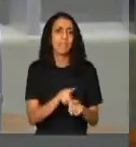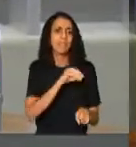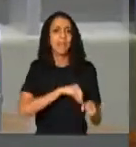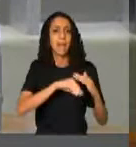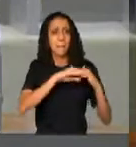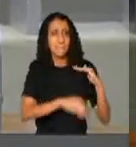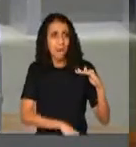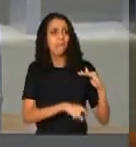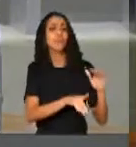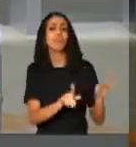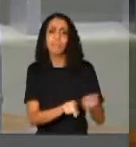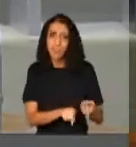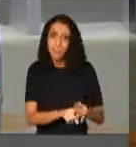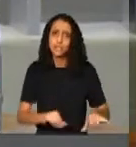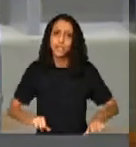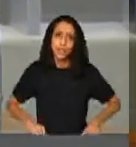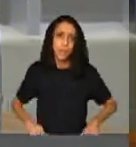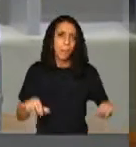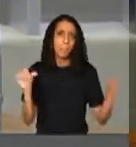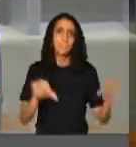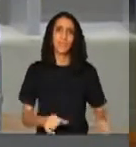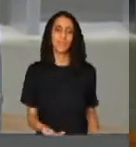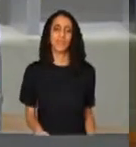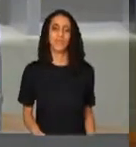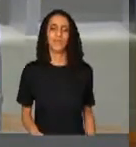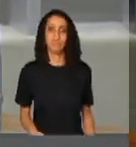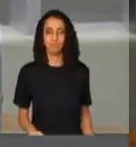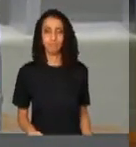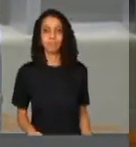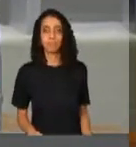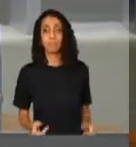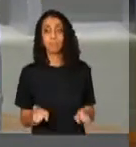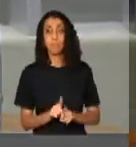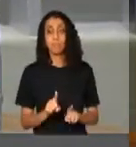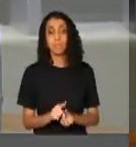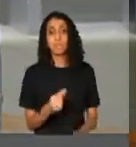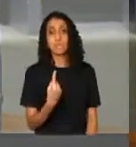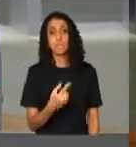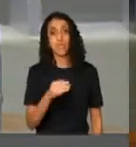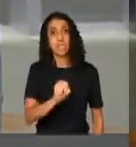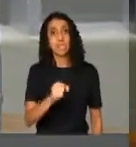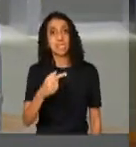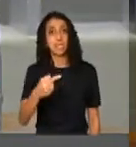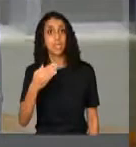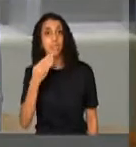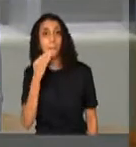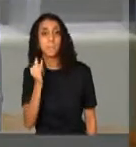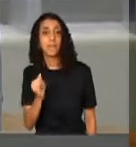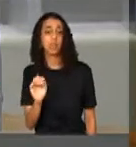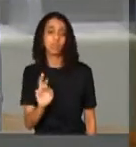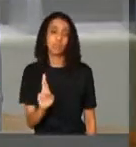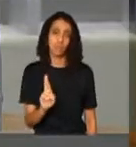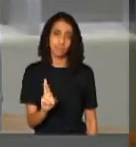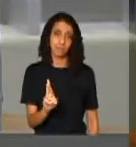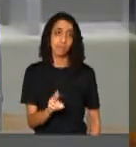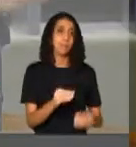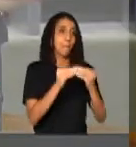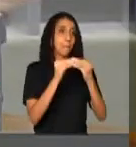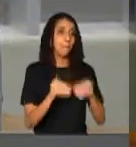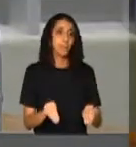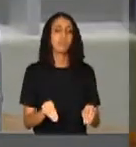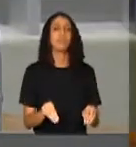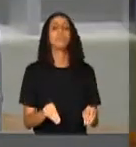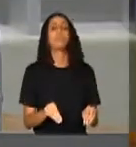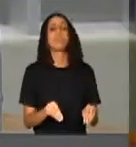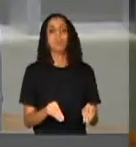muito menos do que isso. Sem falar nos 187 bilhões de reais que atingem os que